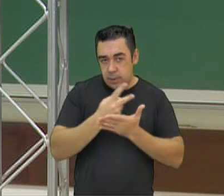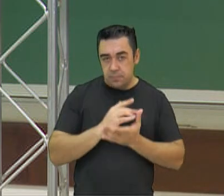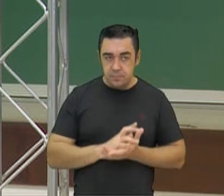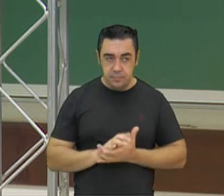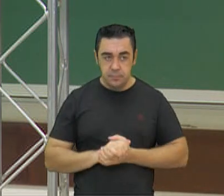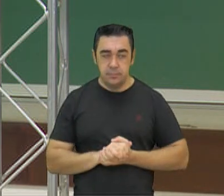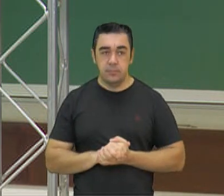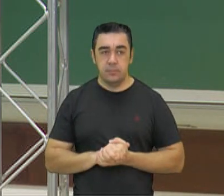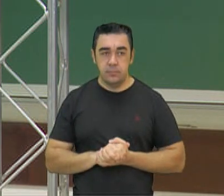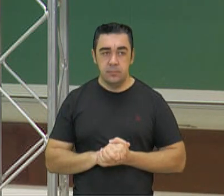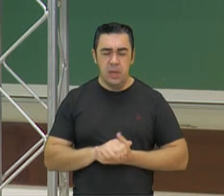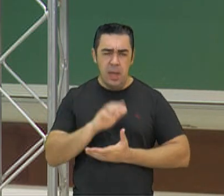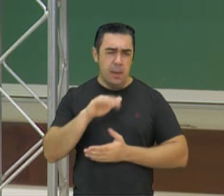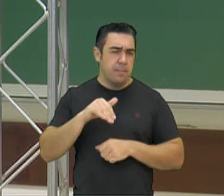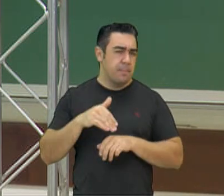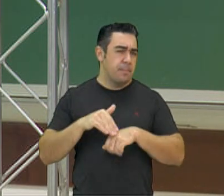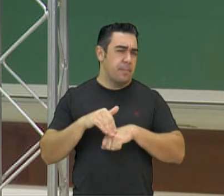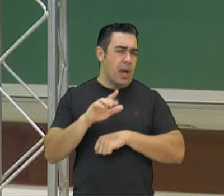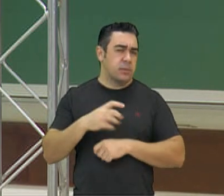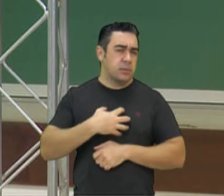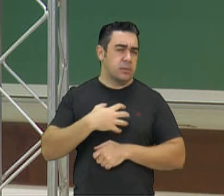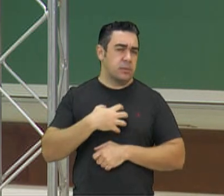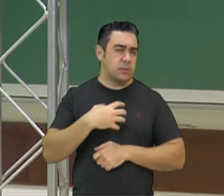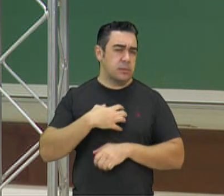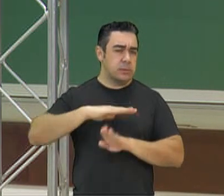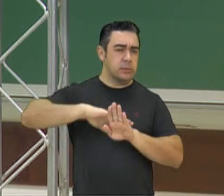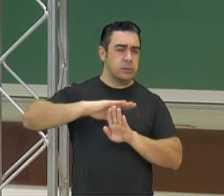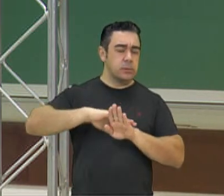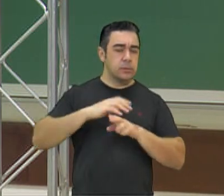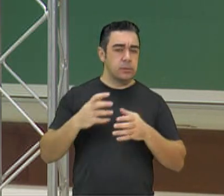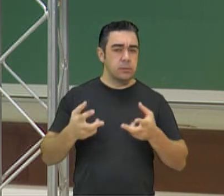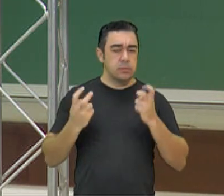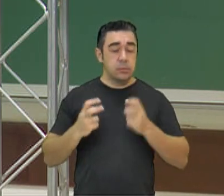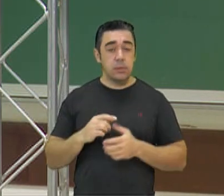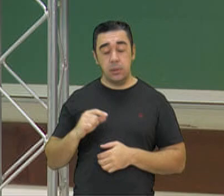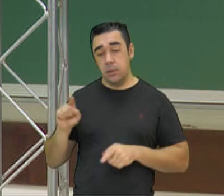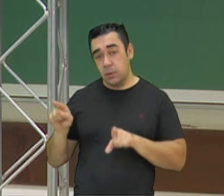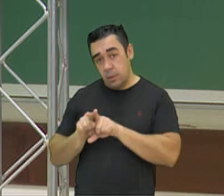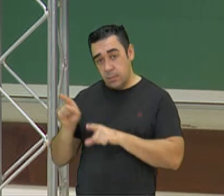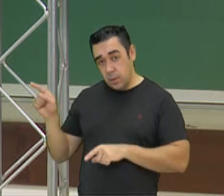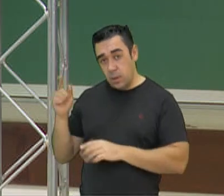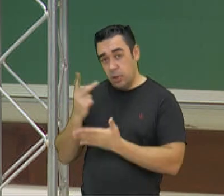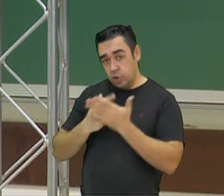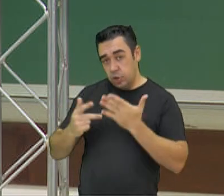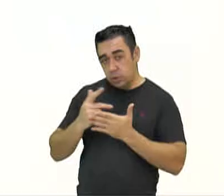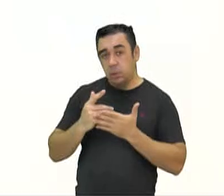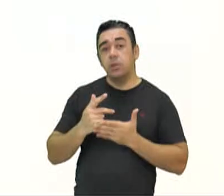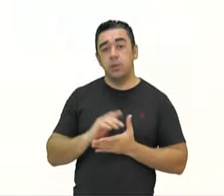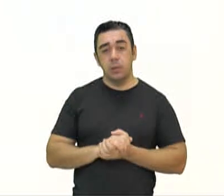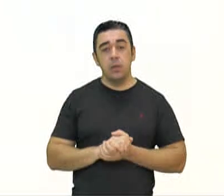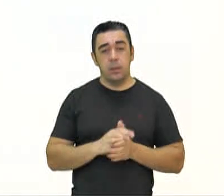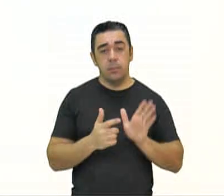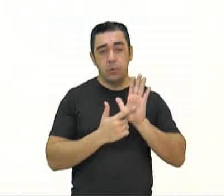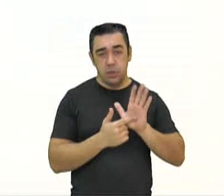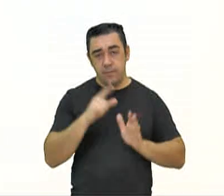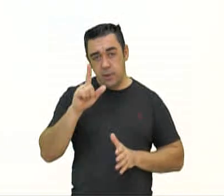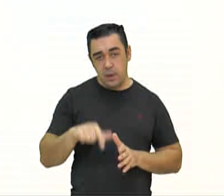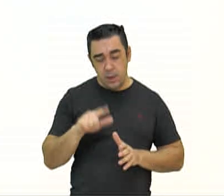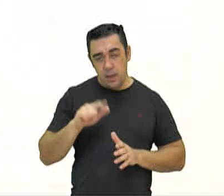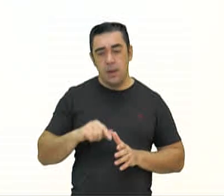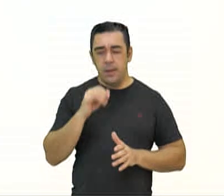assim, intuitivo mesmo, essas pinturas. A tinta, provavelmente com tintas da natureza, né,